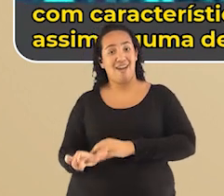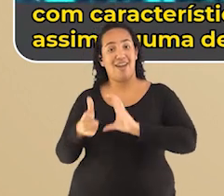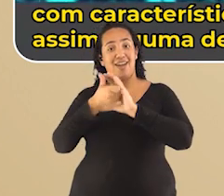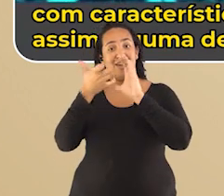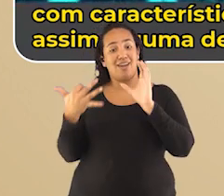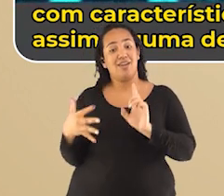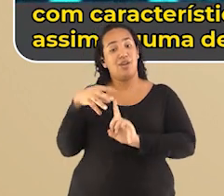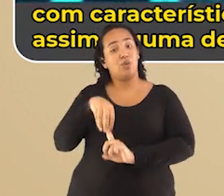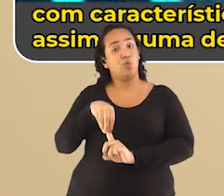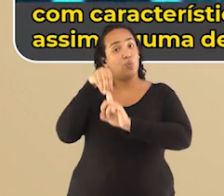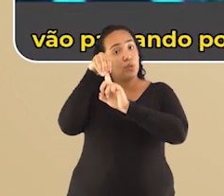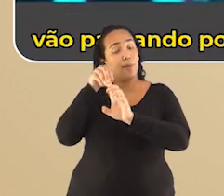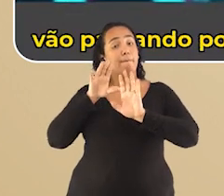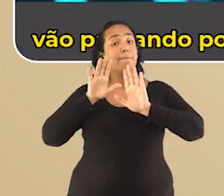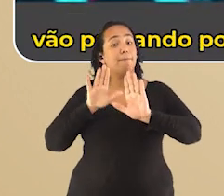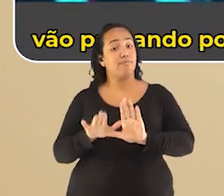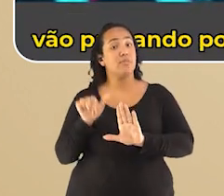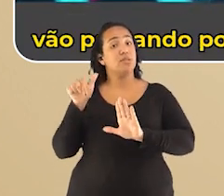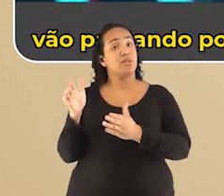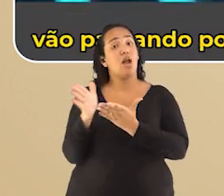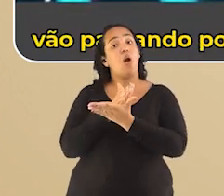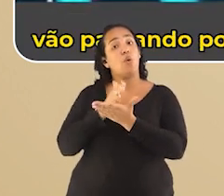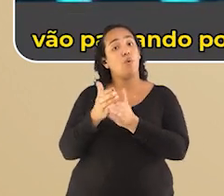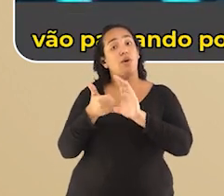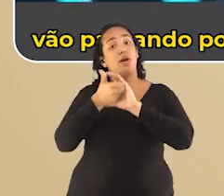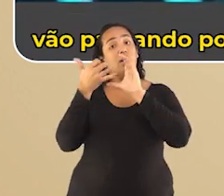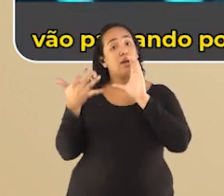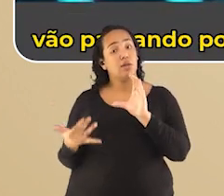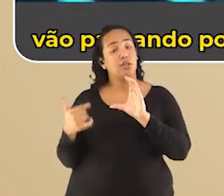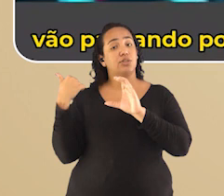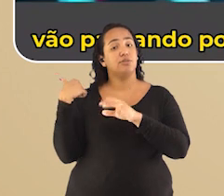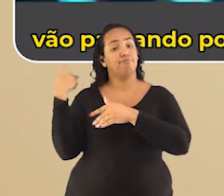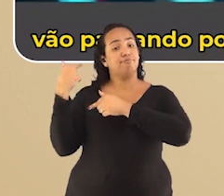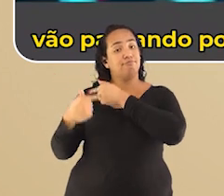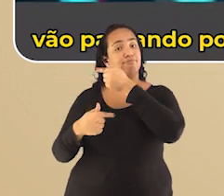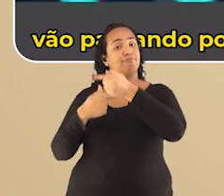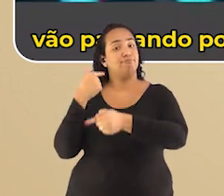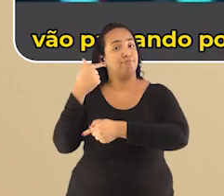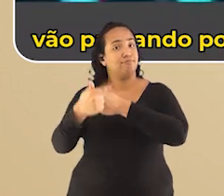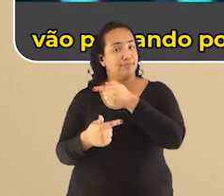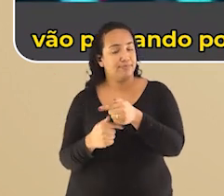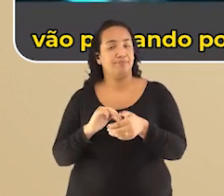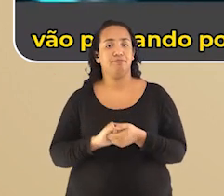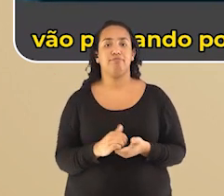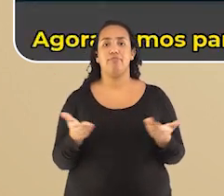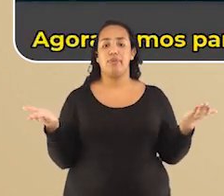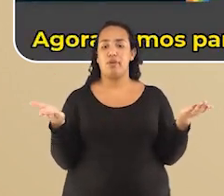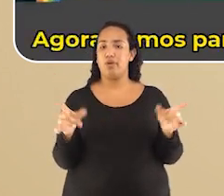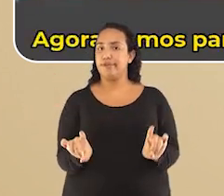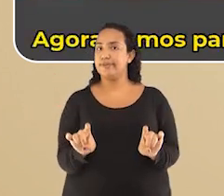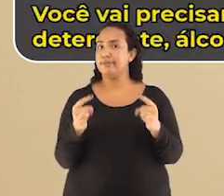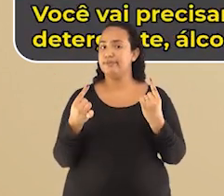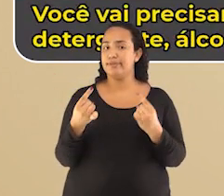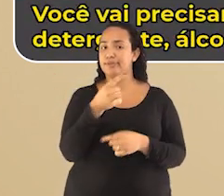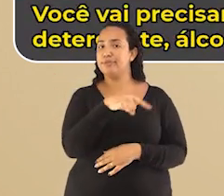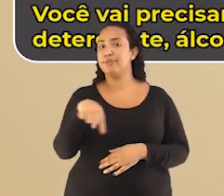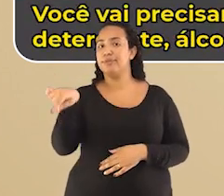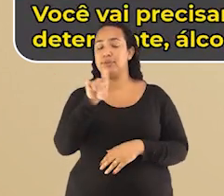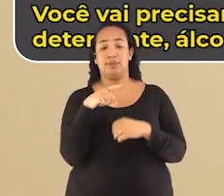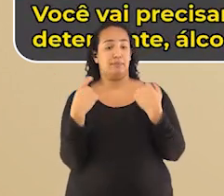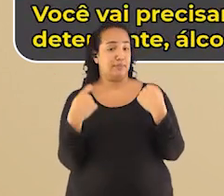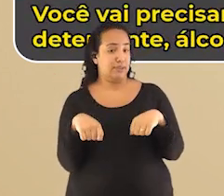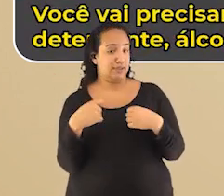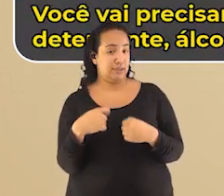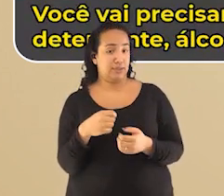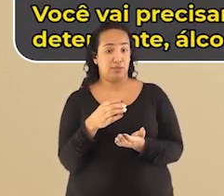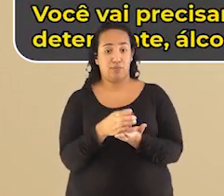assim, algumas dessas características vão passando por várias gerações. Agora vamos para o desafio de hoje. Você vai